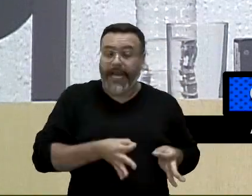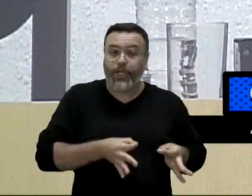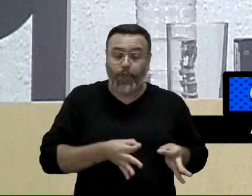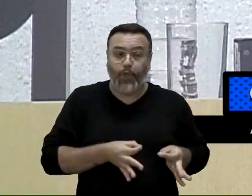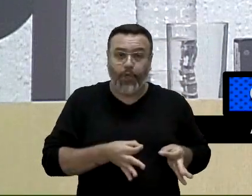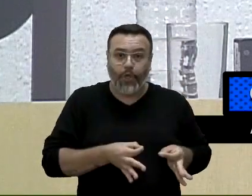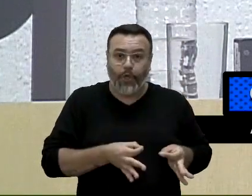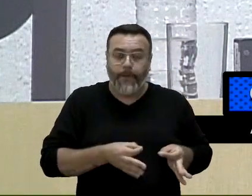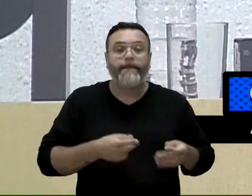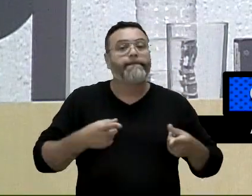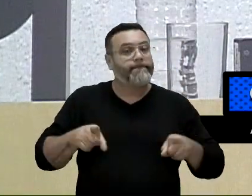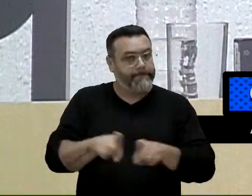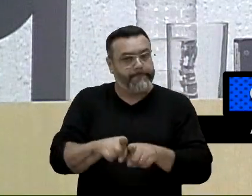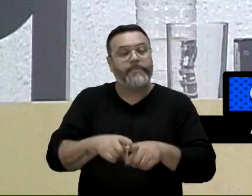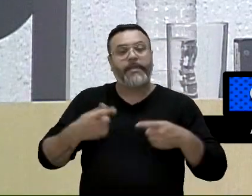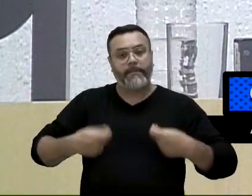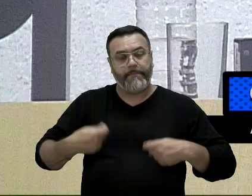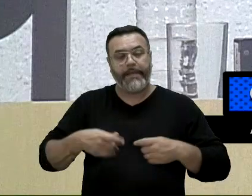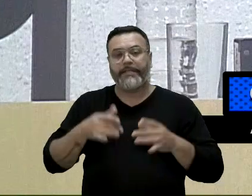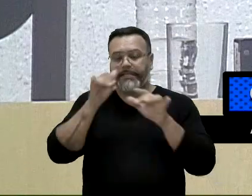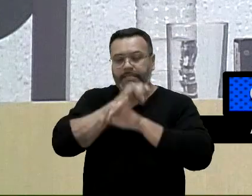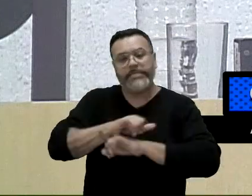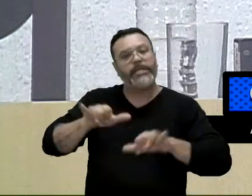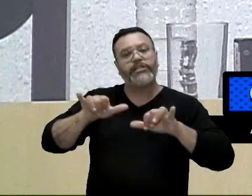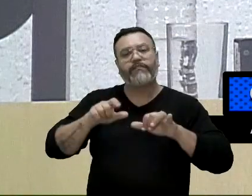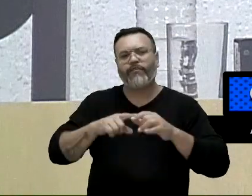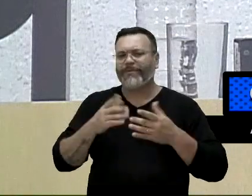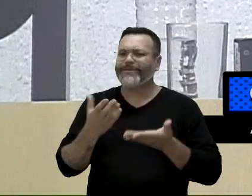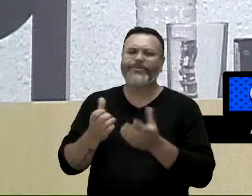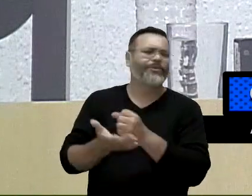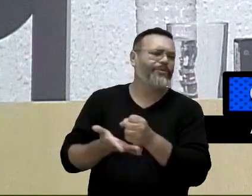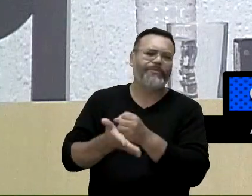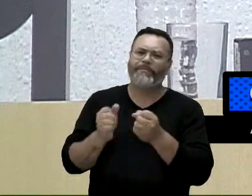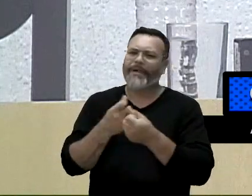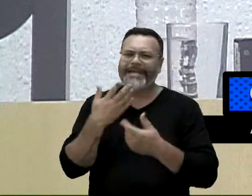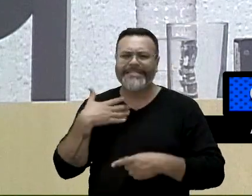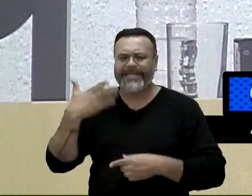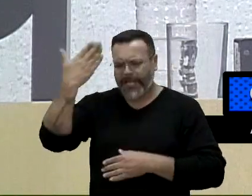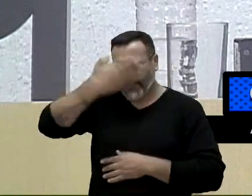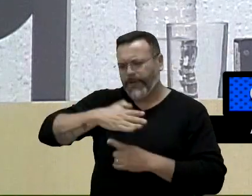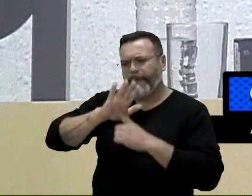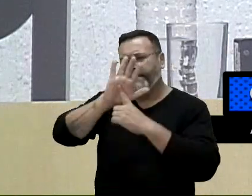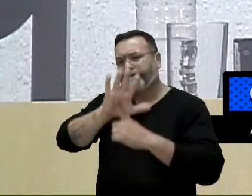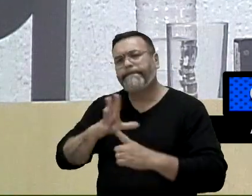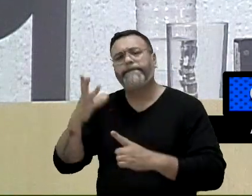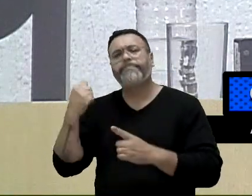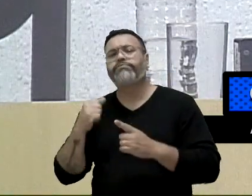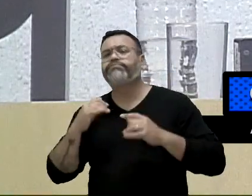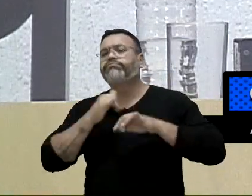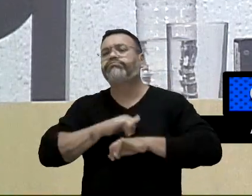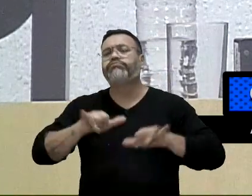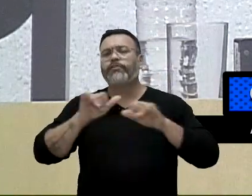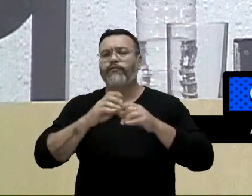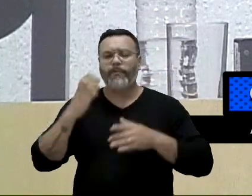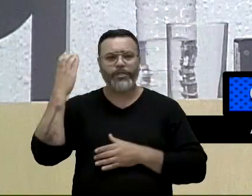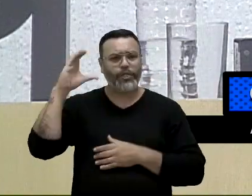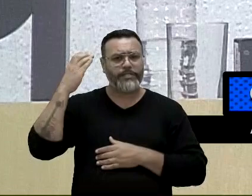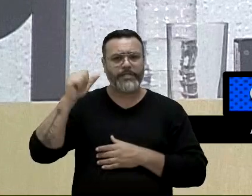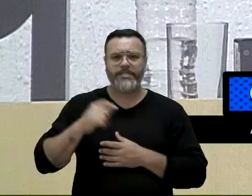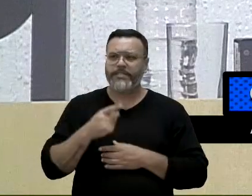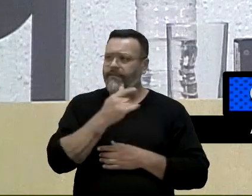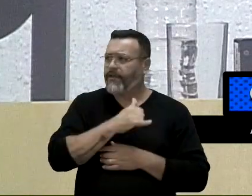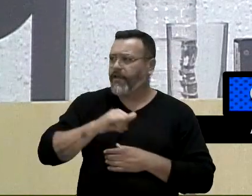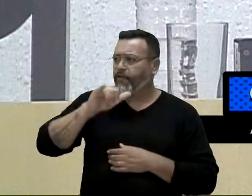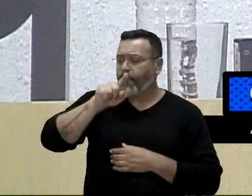Também é necessário as informações baseadas em evidências, em dados que sejam passados, como a vereadora Vivi acabou de